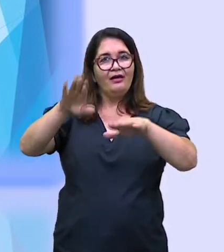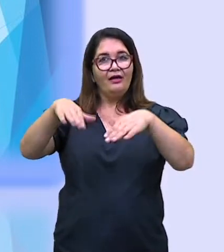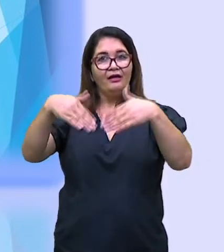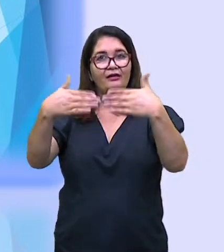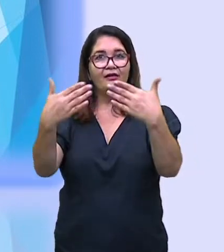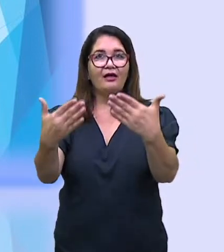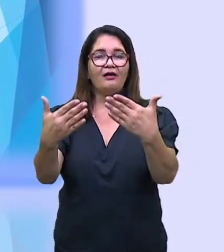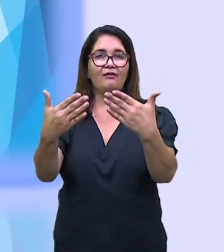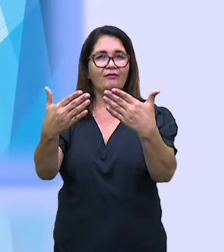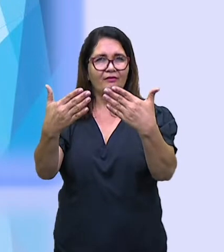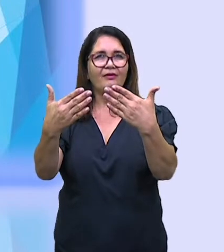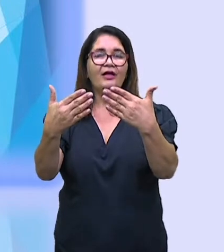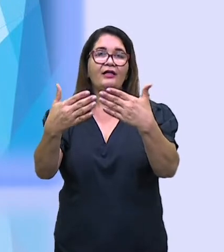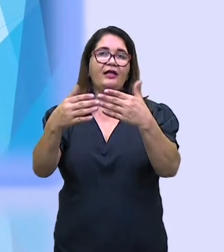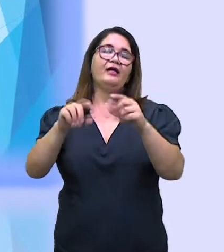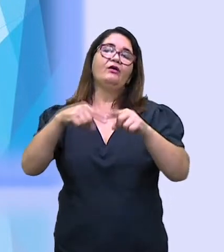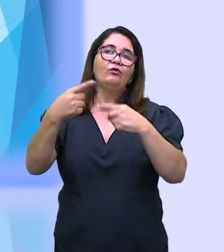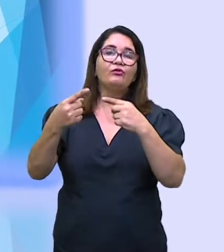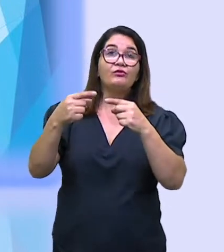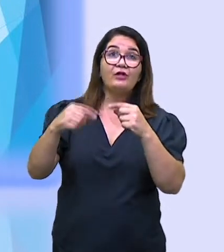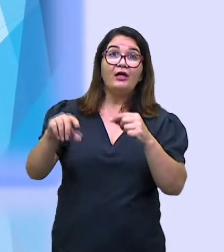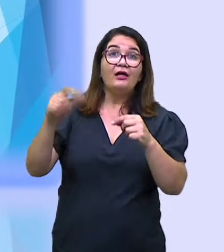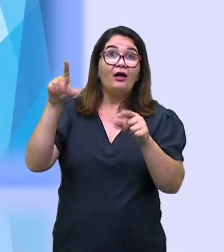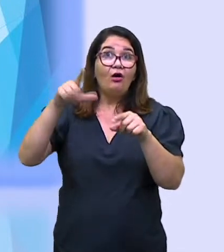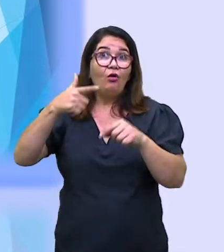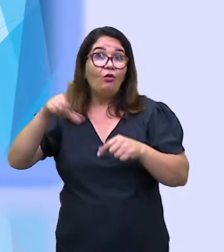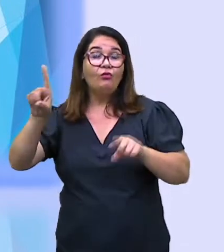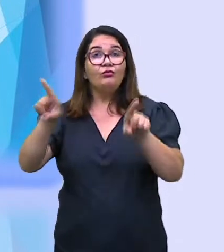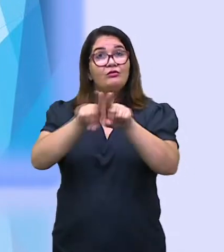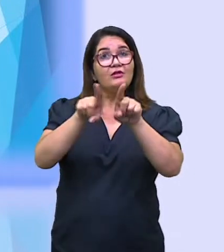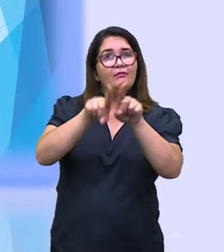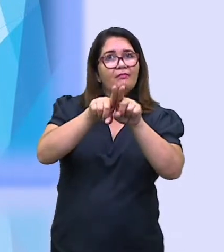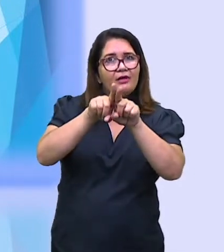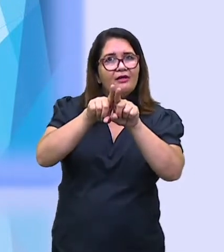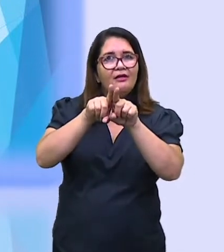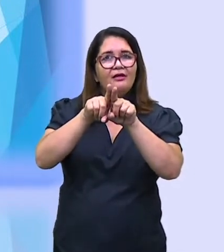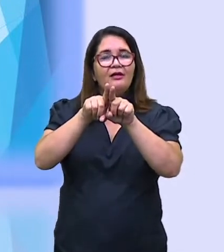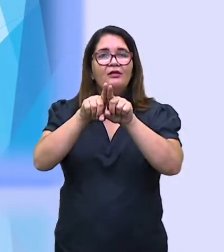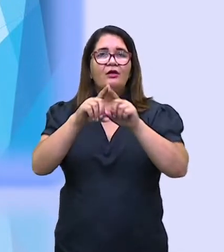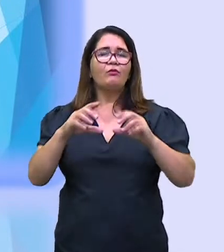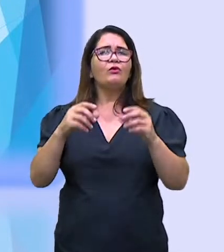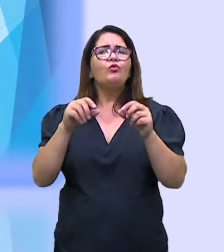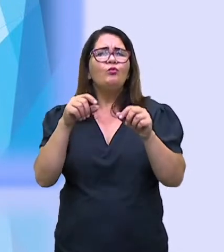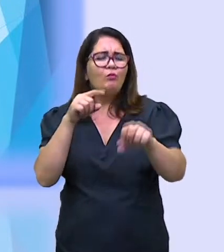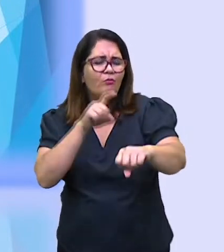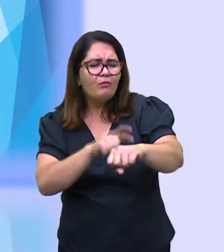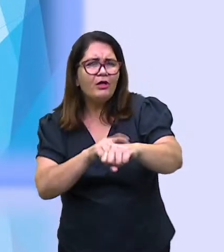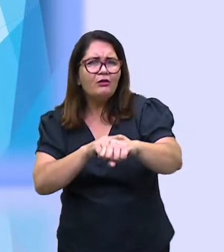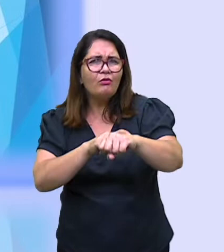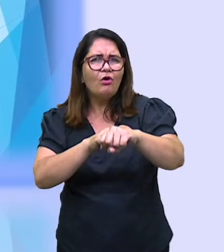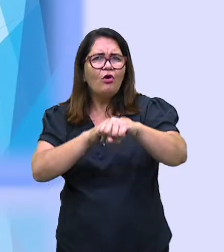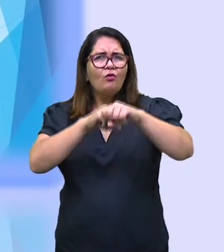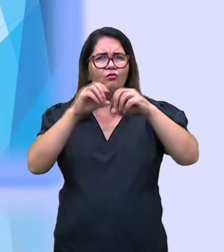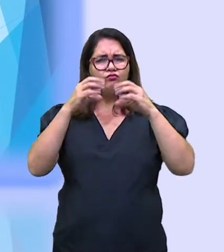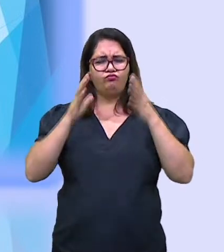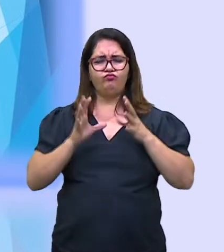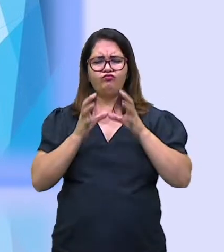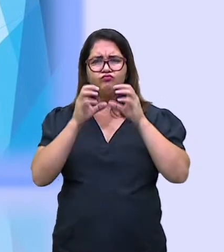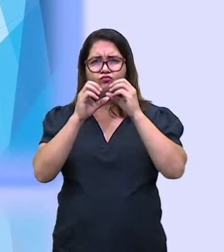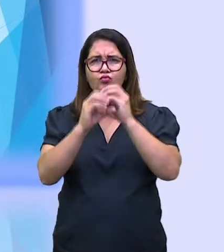poder fazer aquela troca, né, na movimentação da voz, o criptônio e o